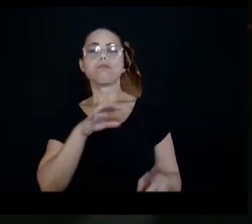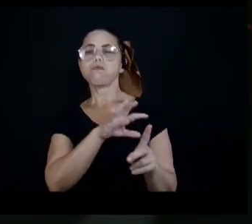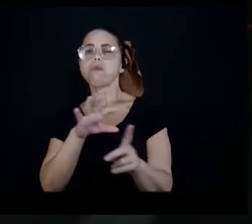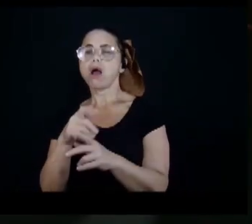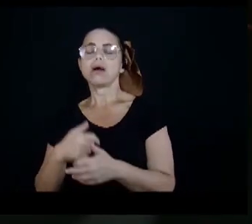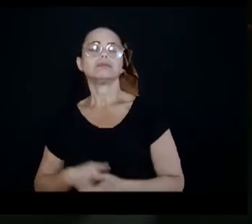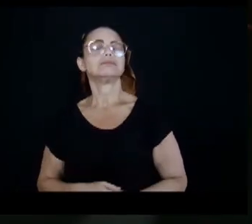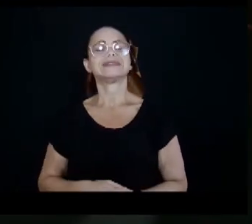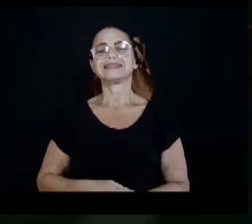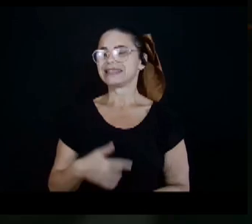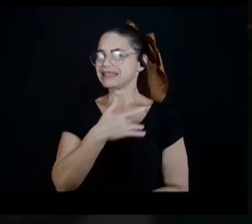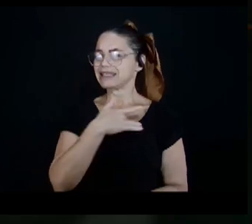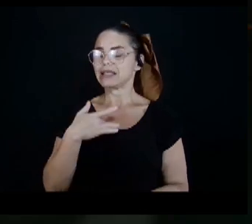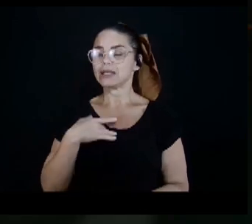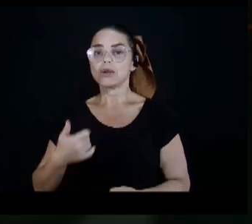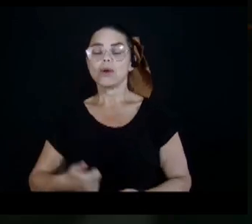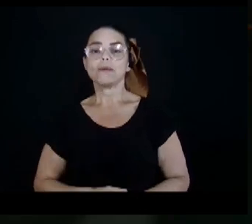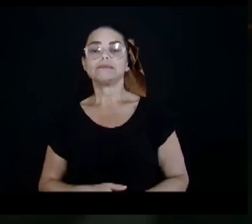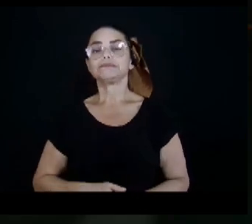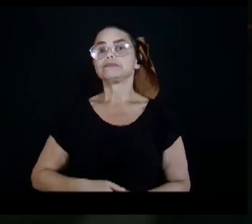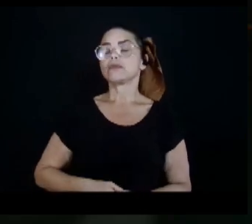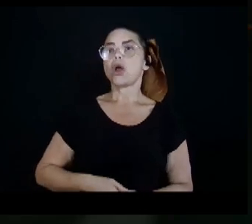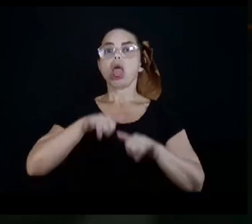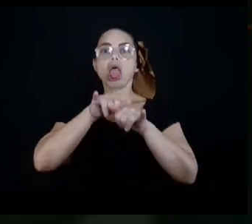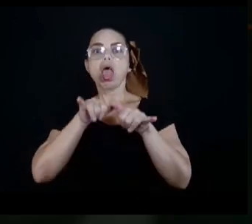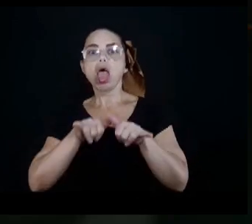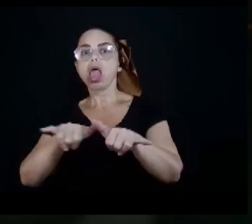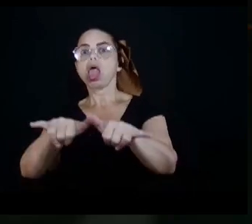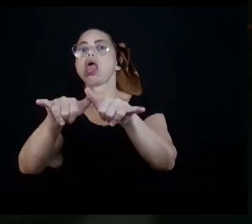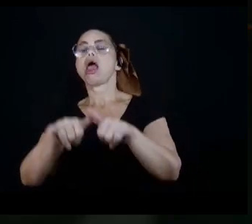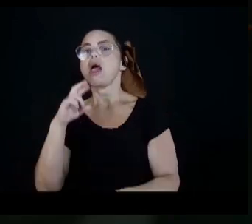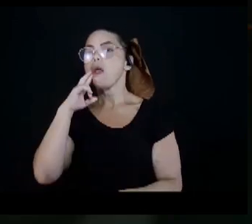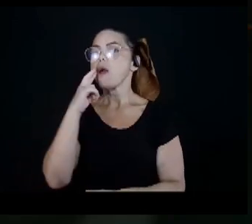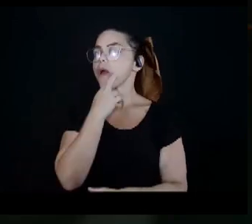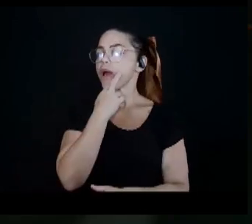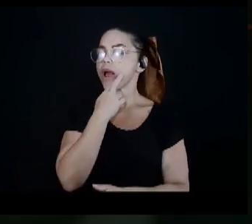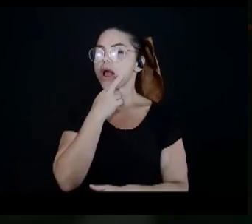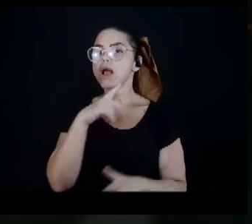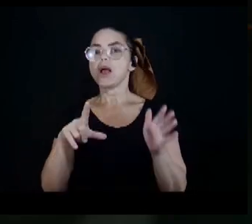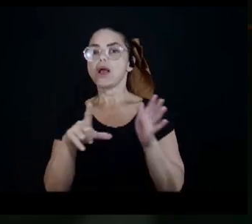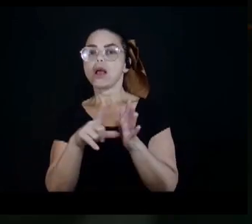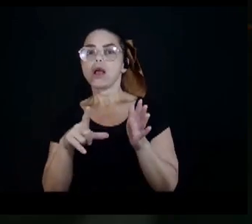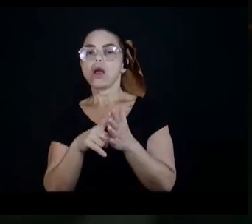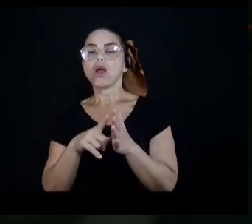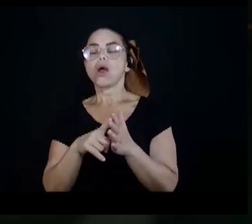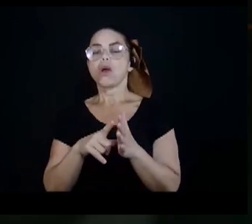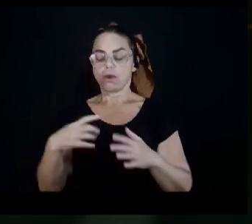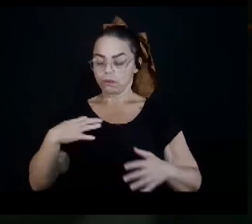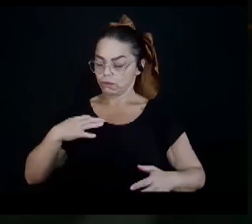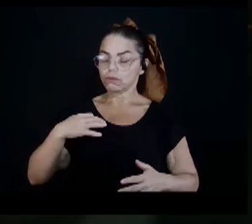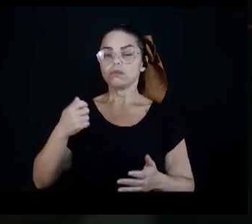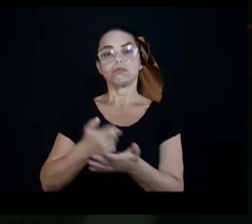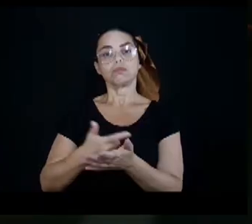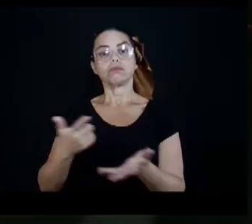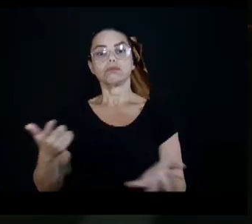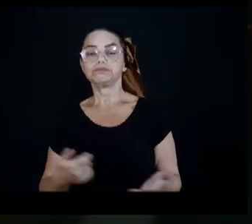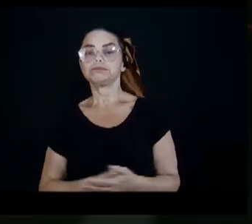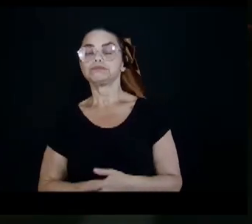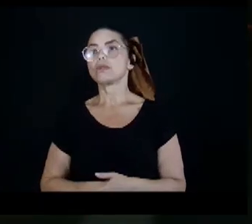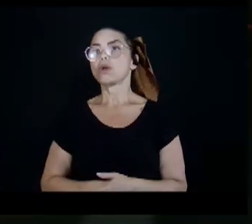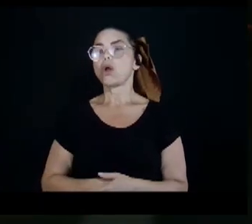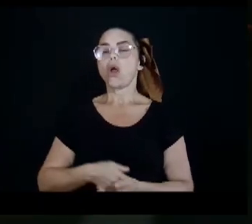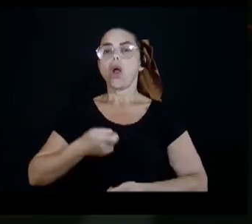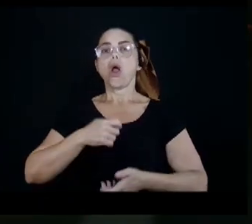está no supermercado, nos restaurantes, nas lojas de roupas e até nas projeções de lucro de